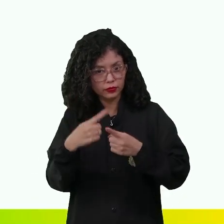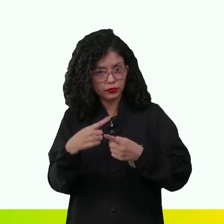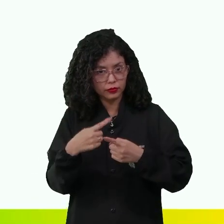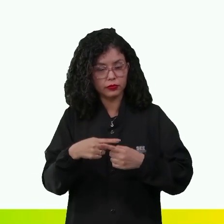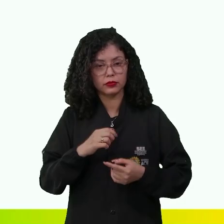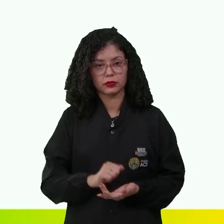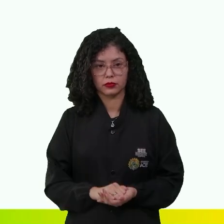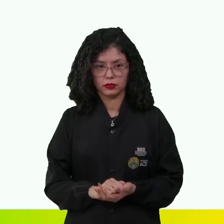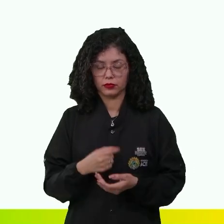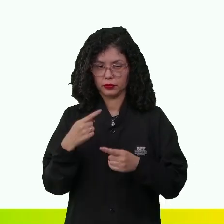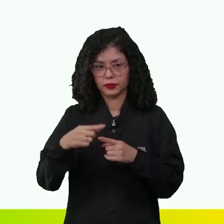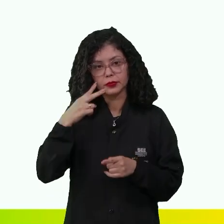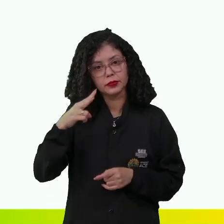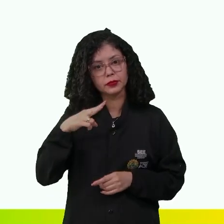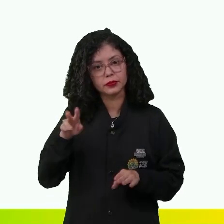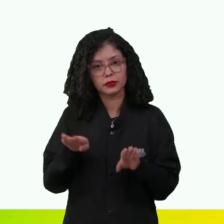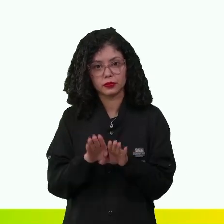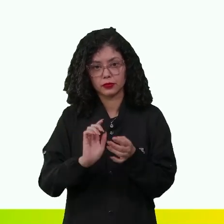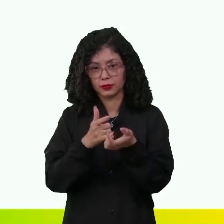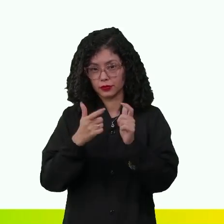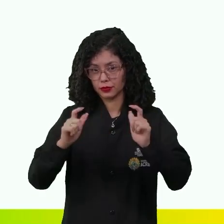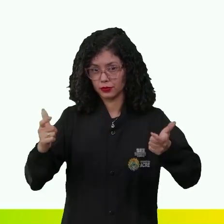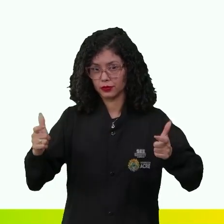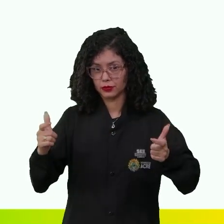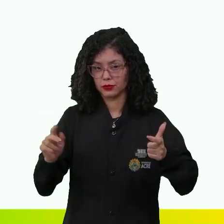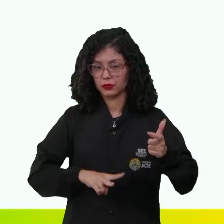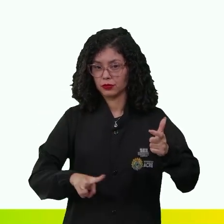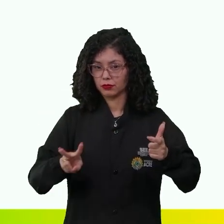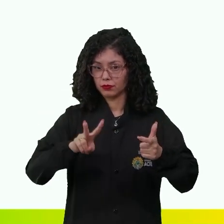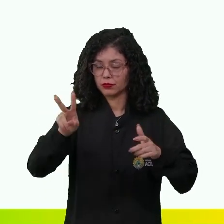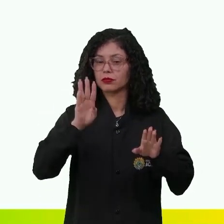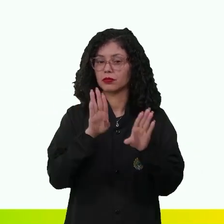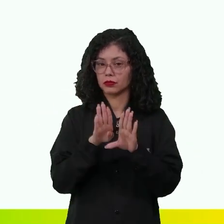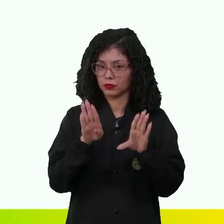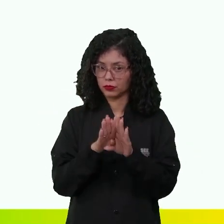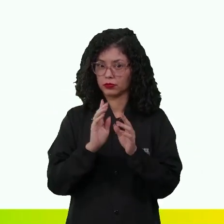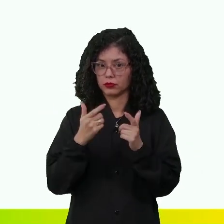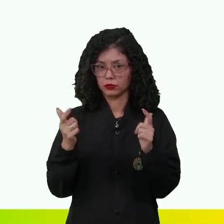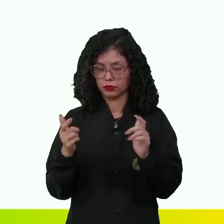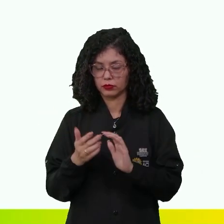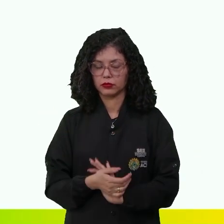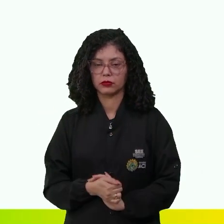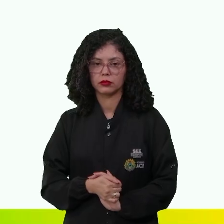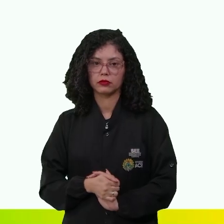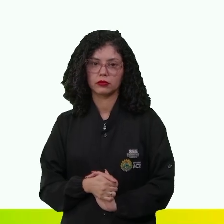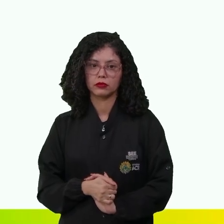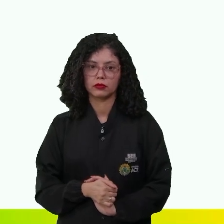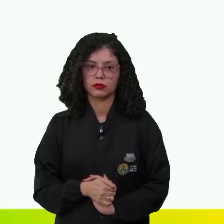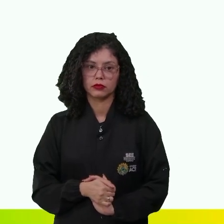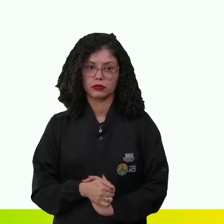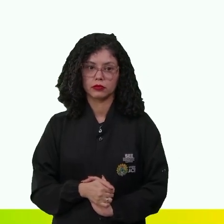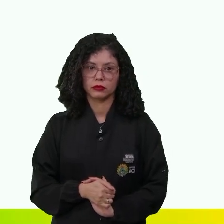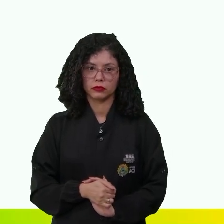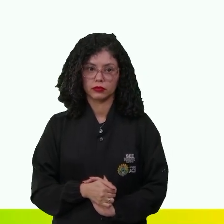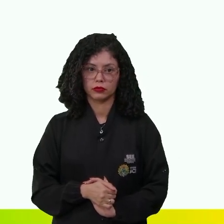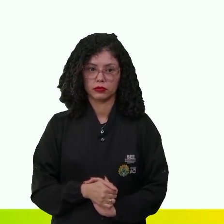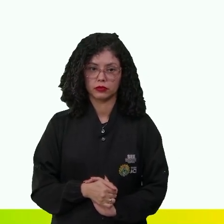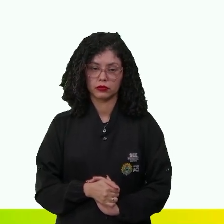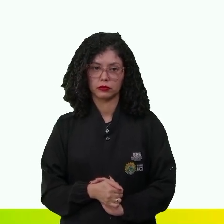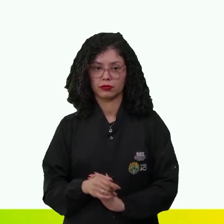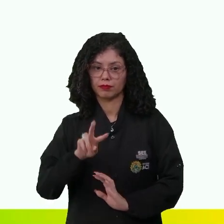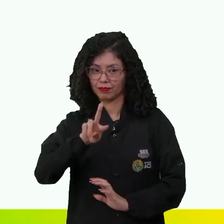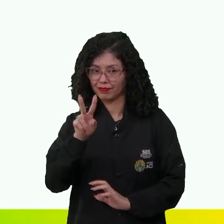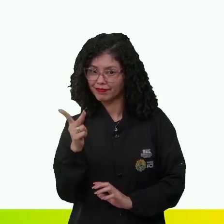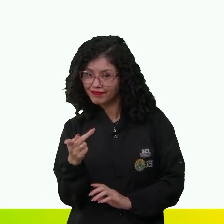quê? Porque observe que eles estão aumentando e o valor do preço também aumenta. Então significa que também não é